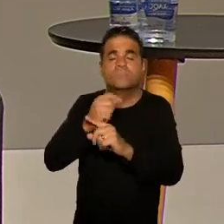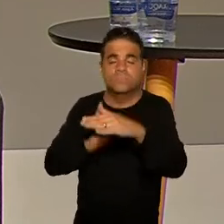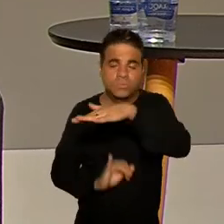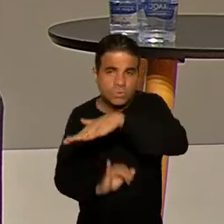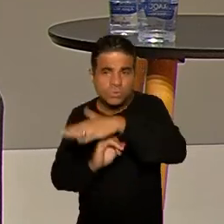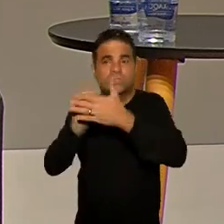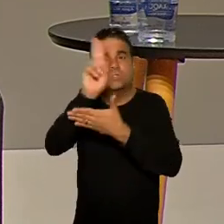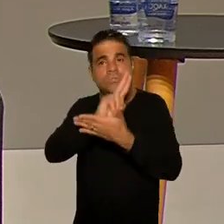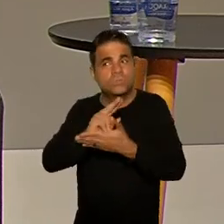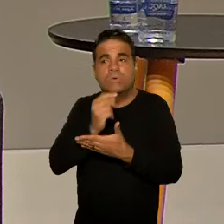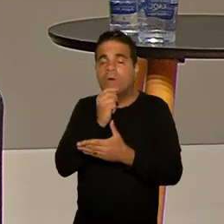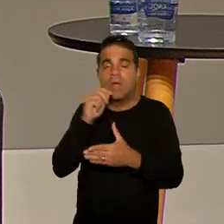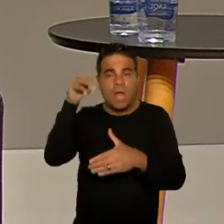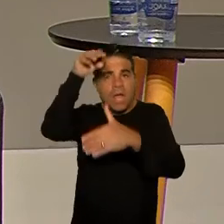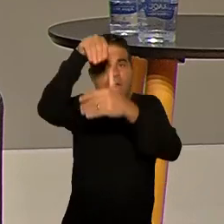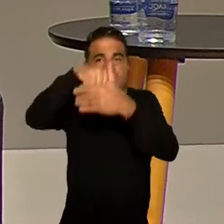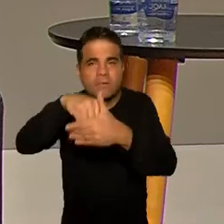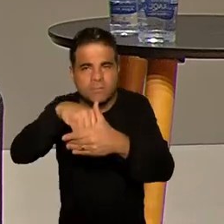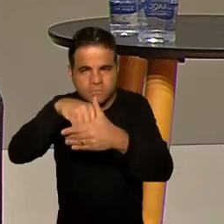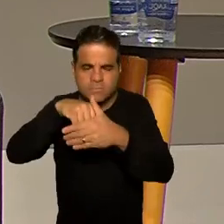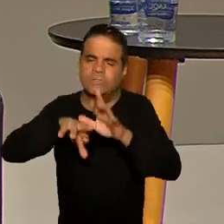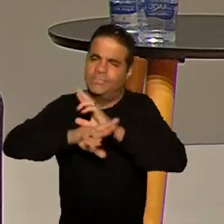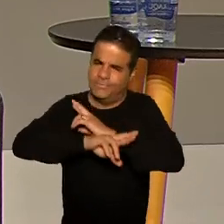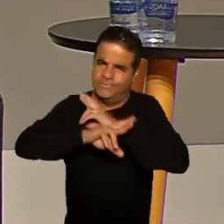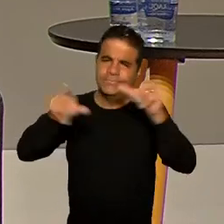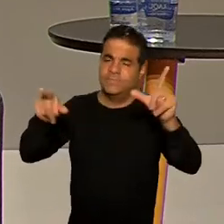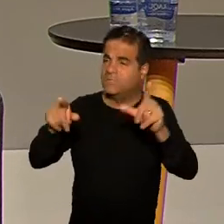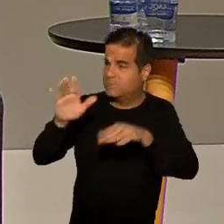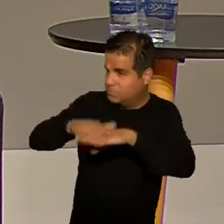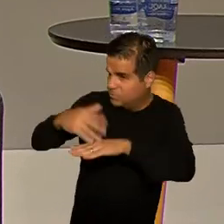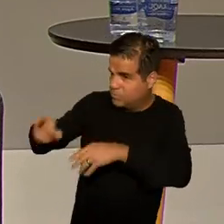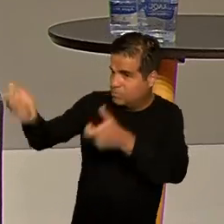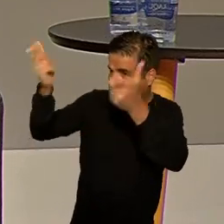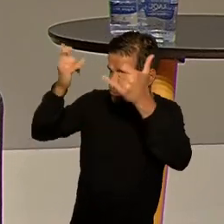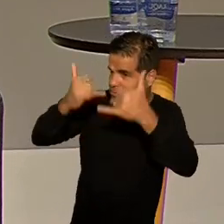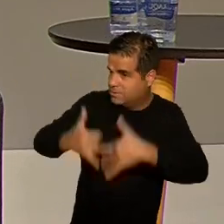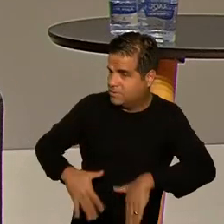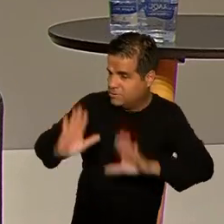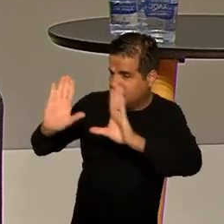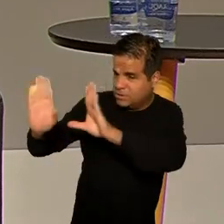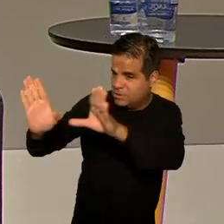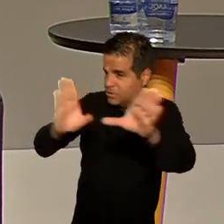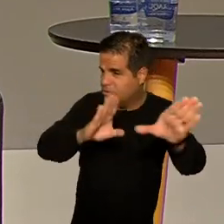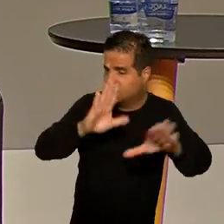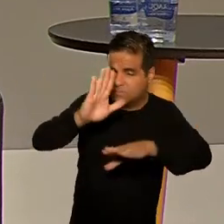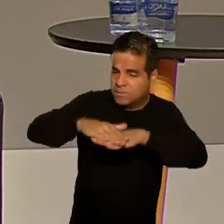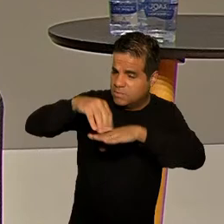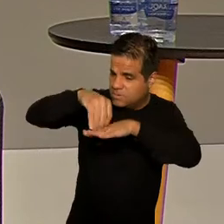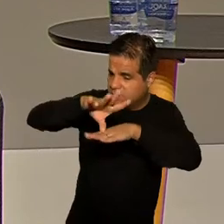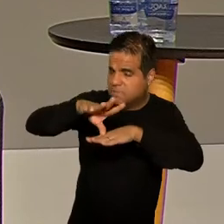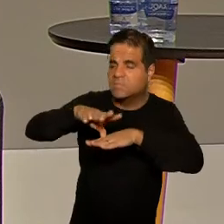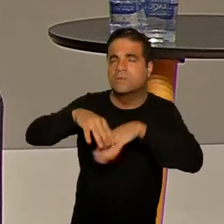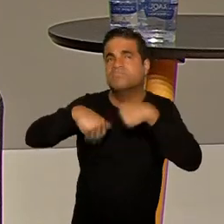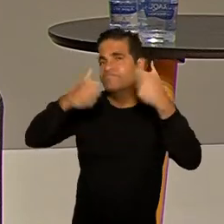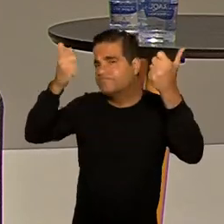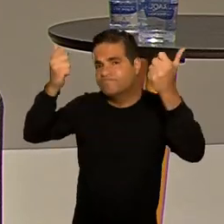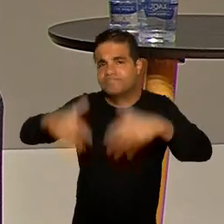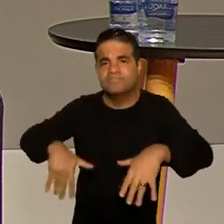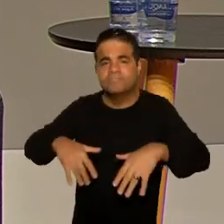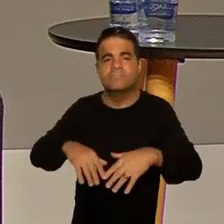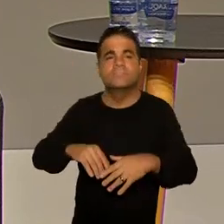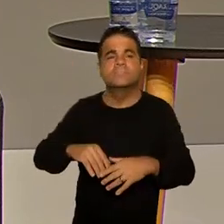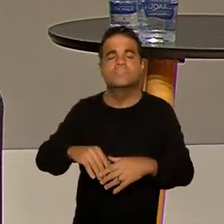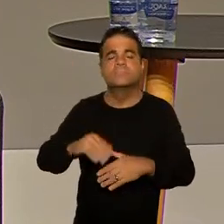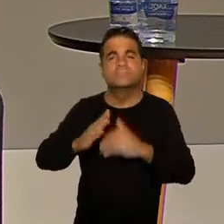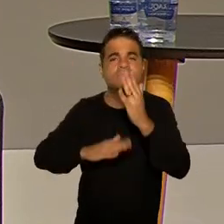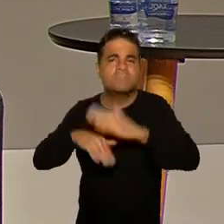escolar não tem como incorporar diferente da experiência que você tá contando e que você tá fazendo Poderia chamar talvez de